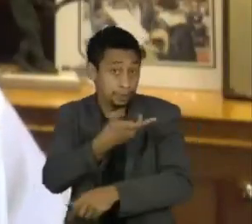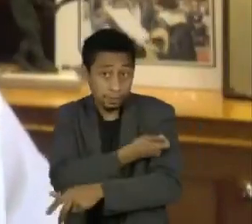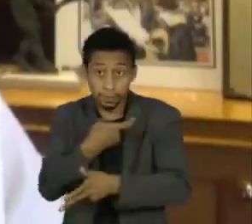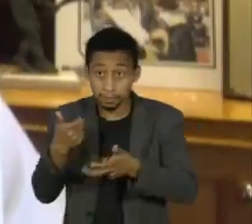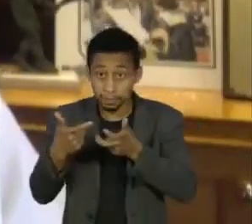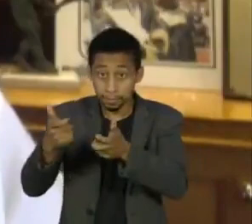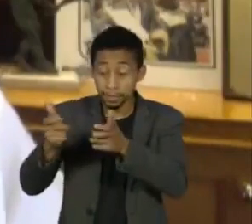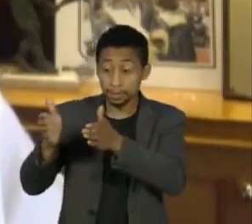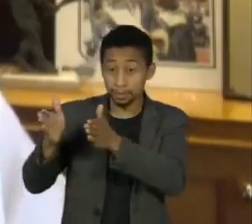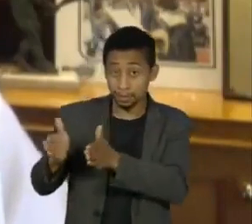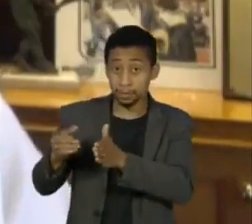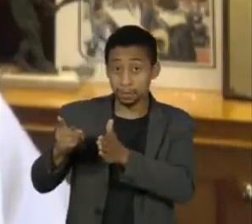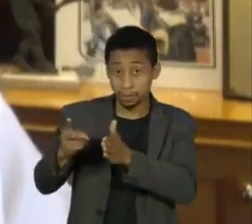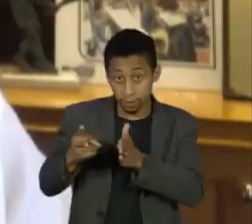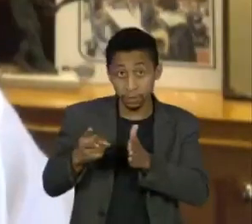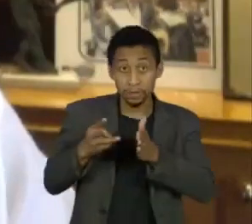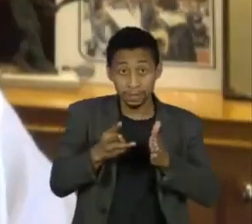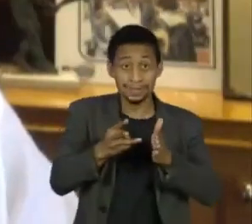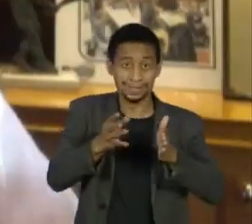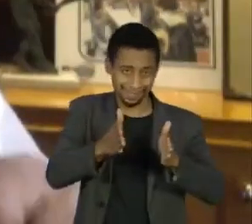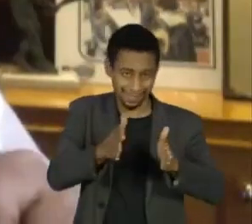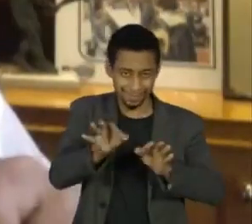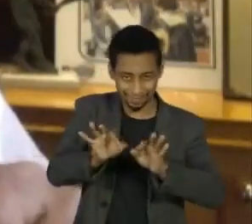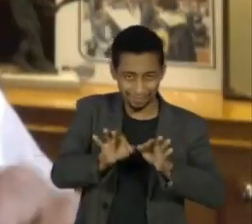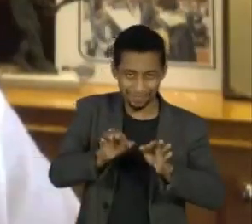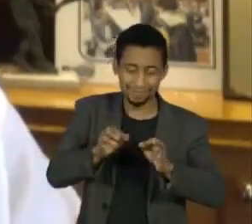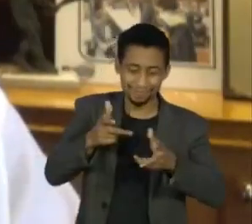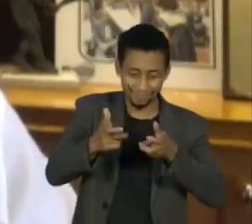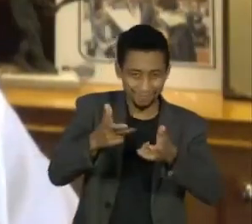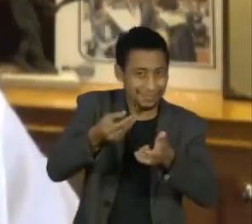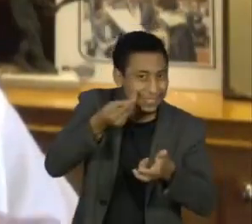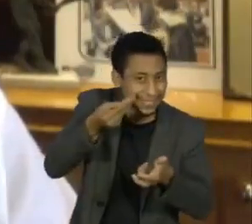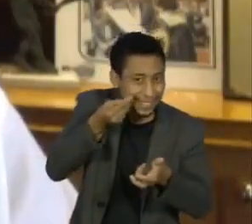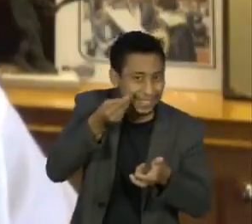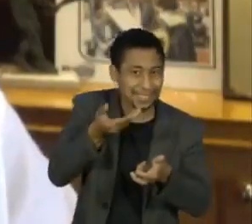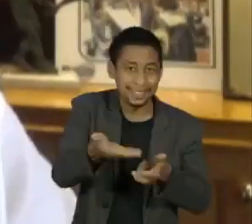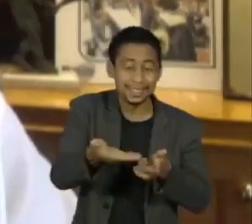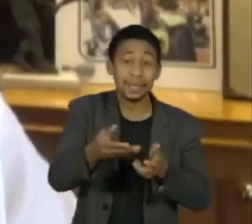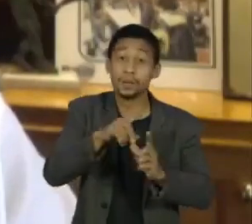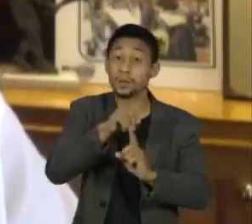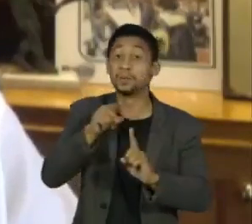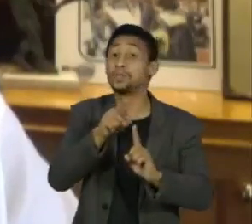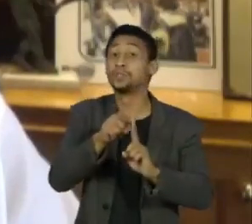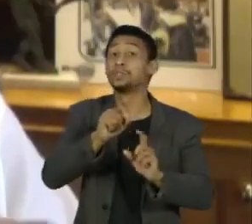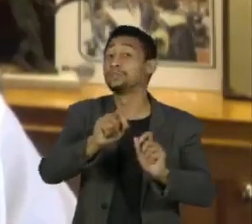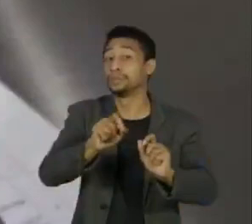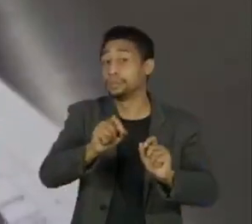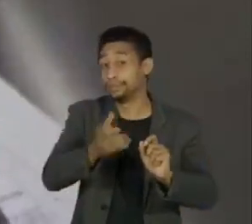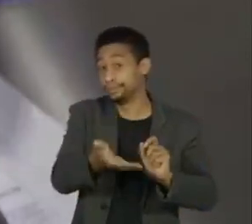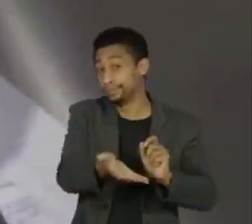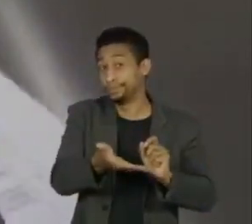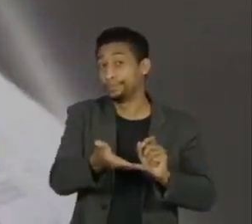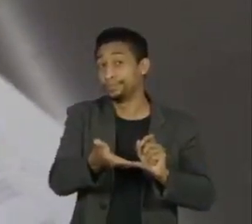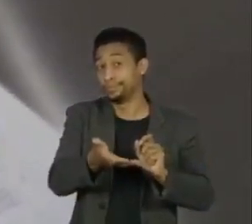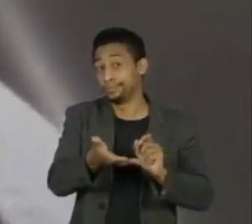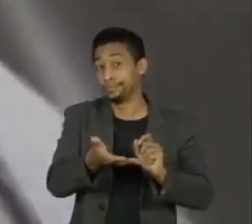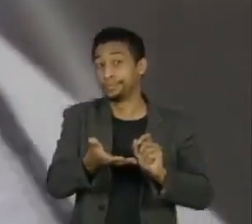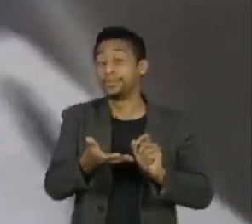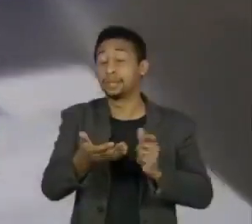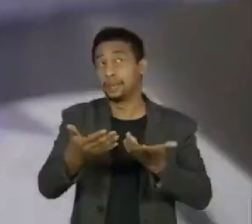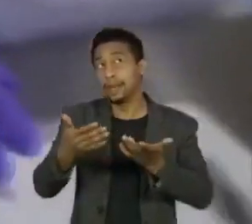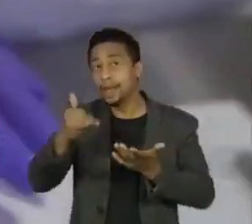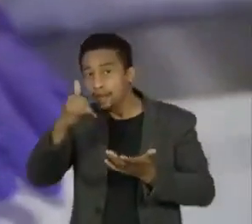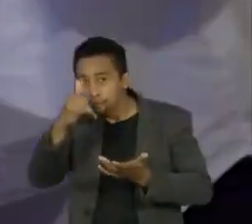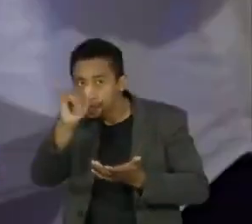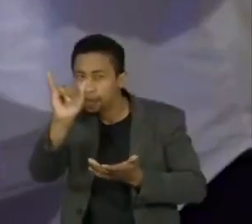3, quase todas elas têm como primeiro objetivo a ser alcançado é